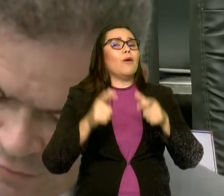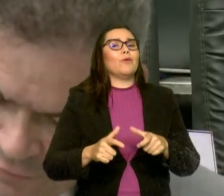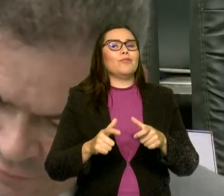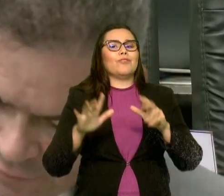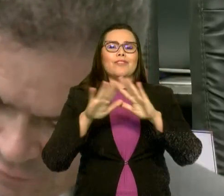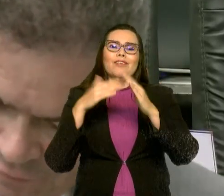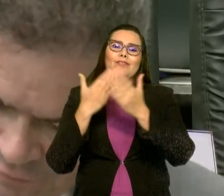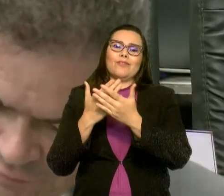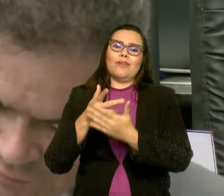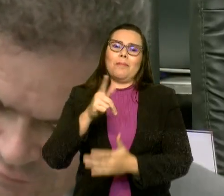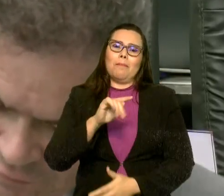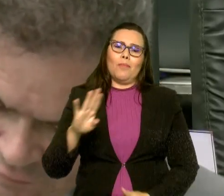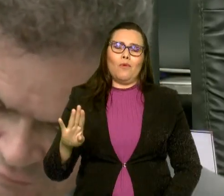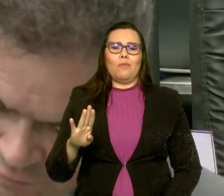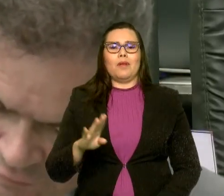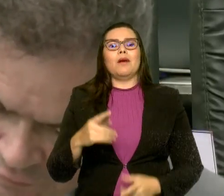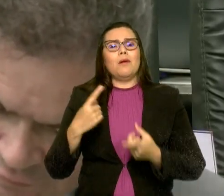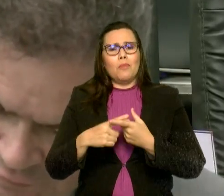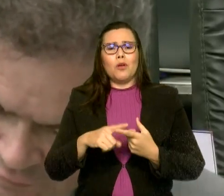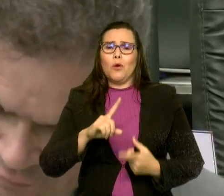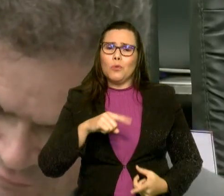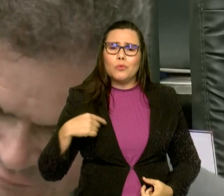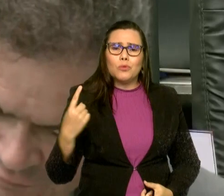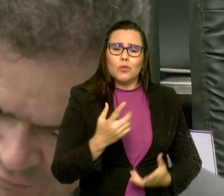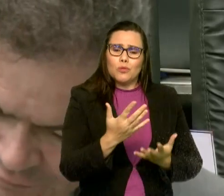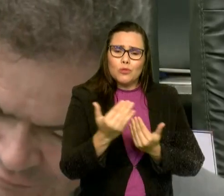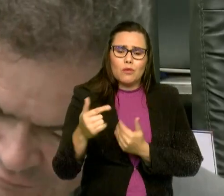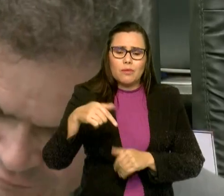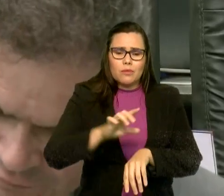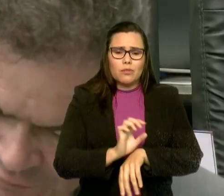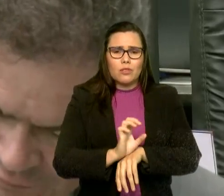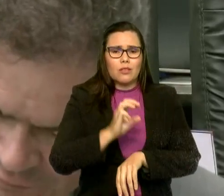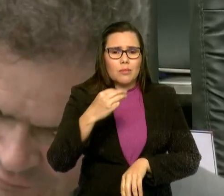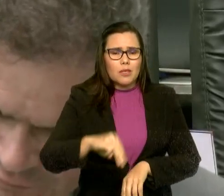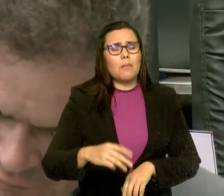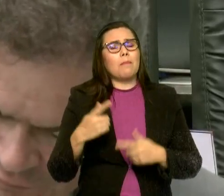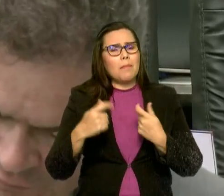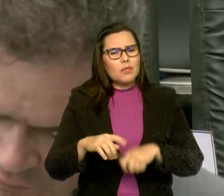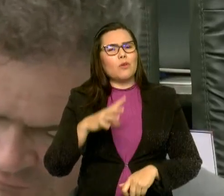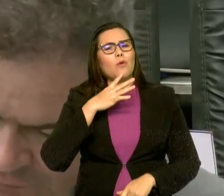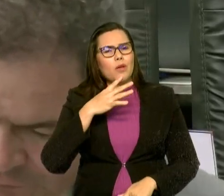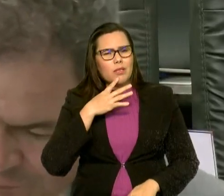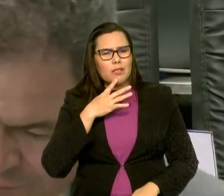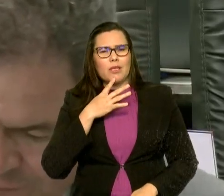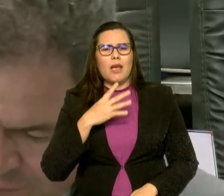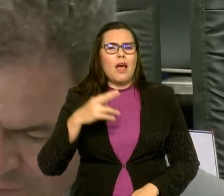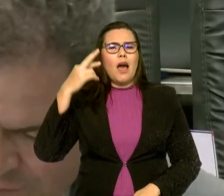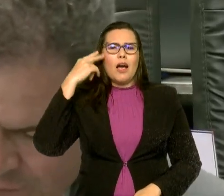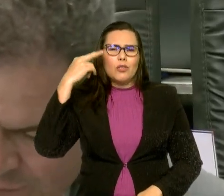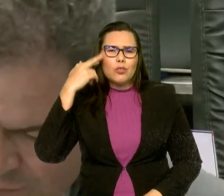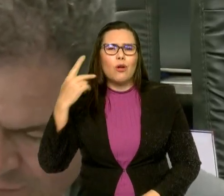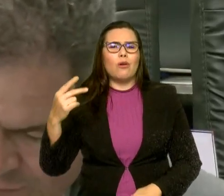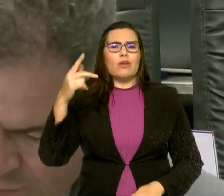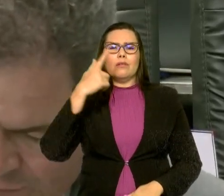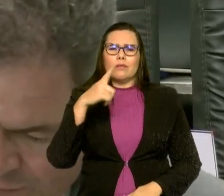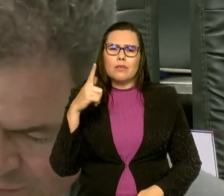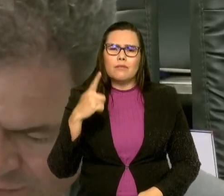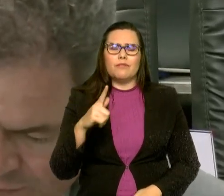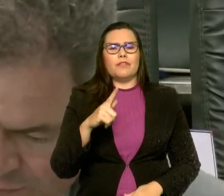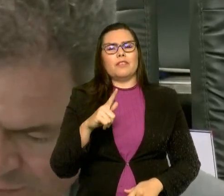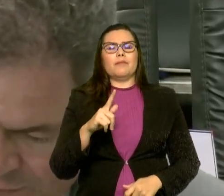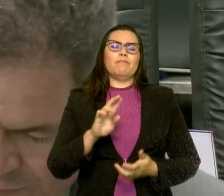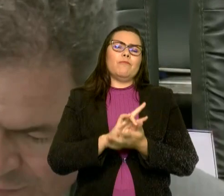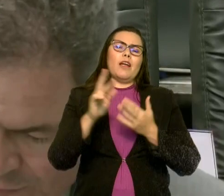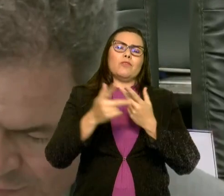nossa literatura, nossa cultura, enfim, nossa realidade, e possam se orgulhar dela. E outro aspecto também extremamente positivo, deputado, é a